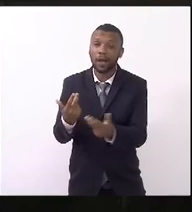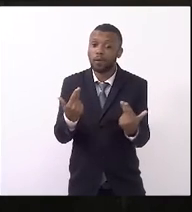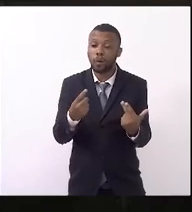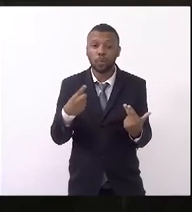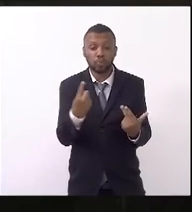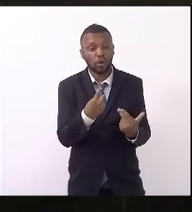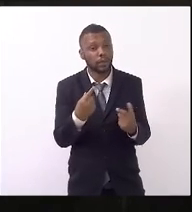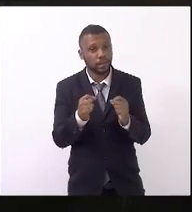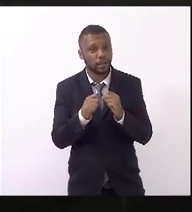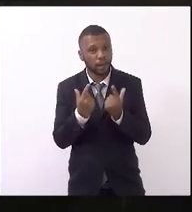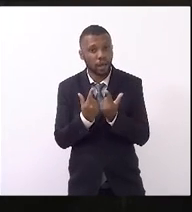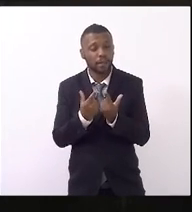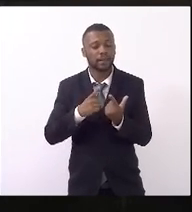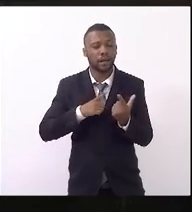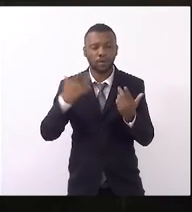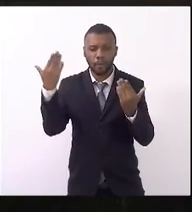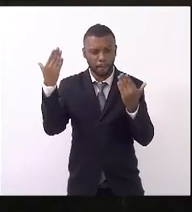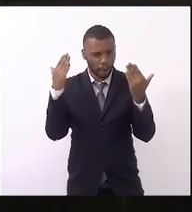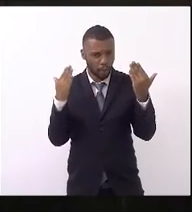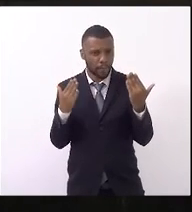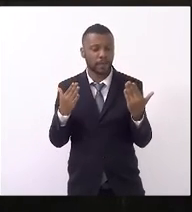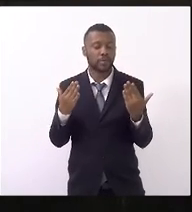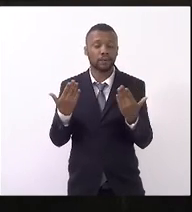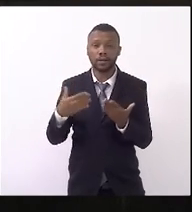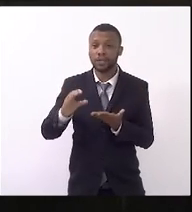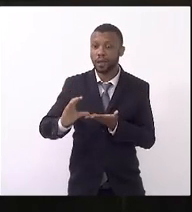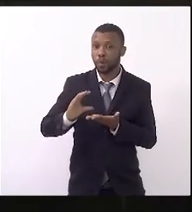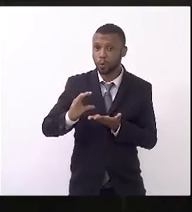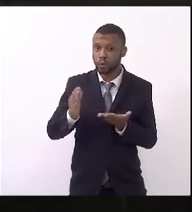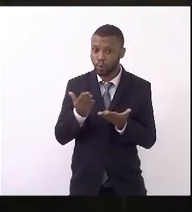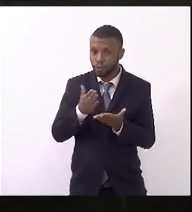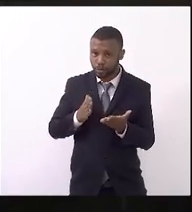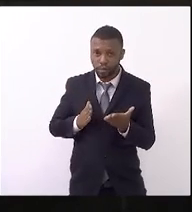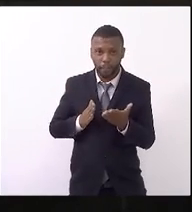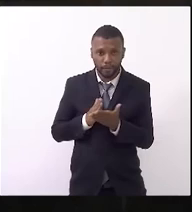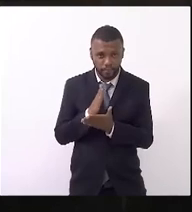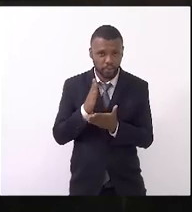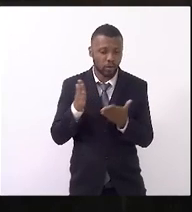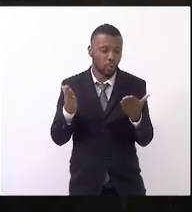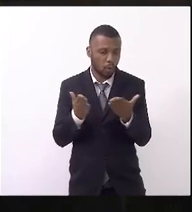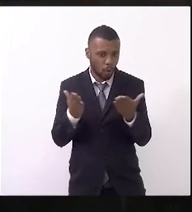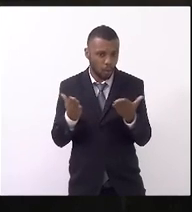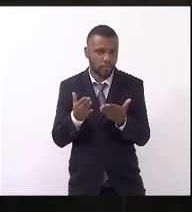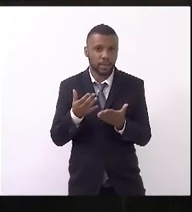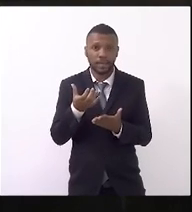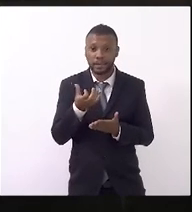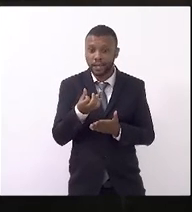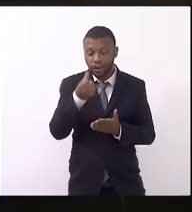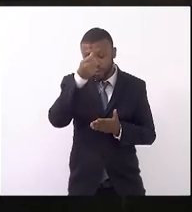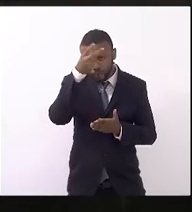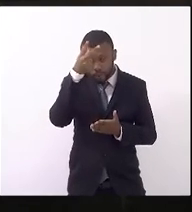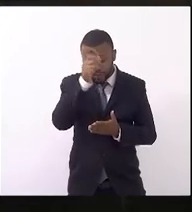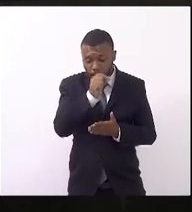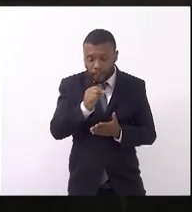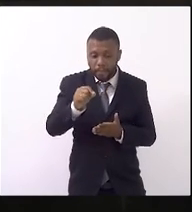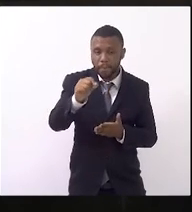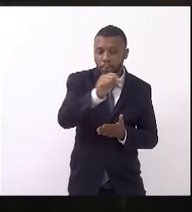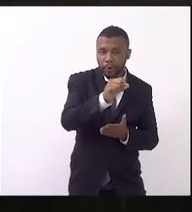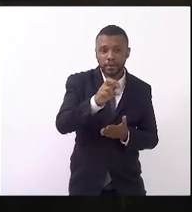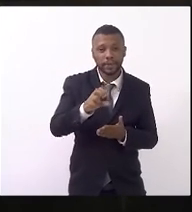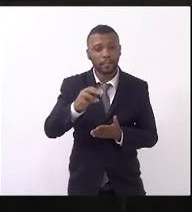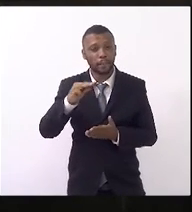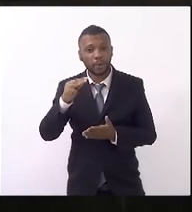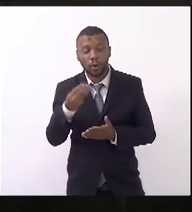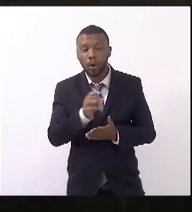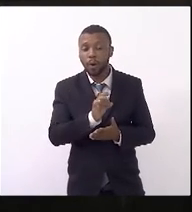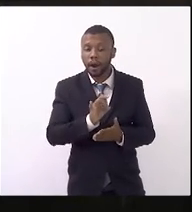Célia Jordão, fazendo uma analogia. Esses recursos que hoje nós aprovamos para 6 municípios, na ordem de 5 milhões cada